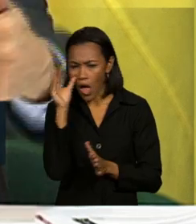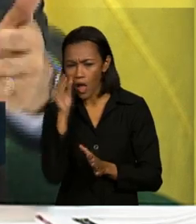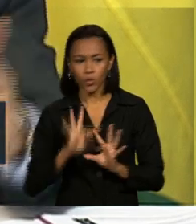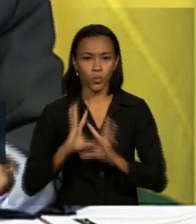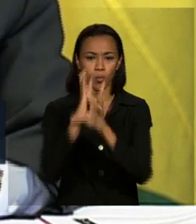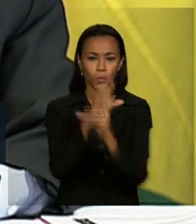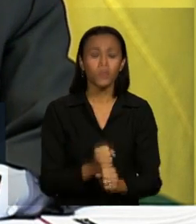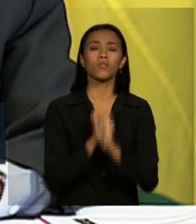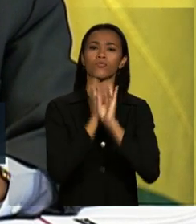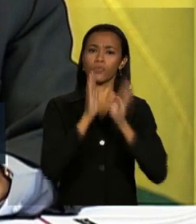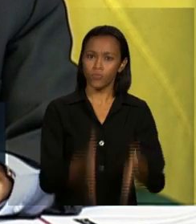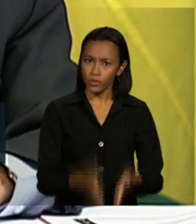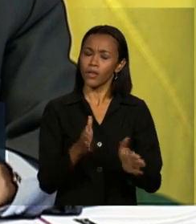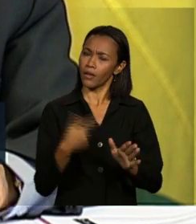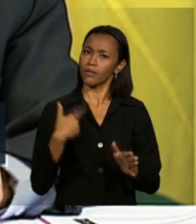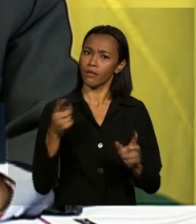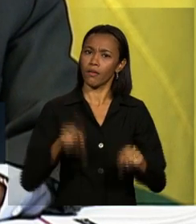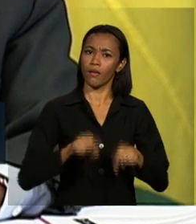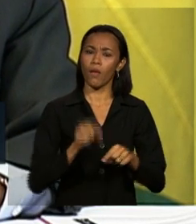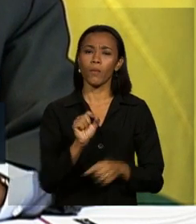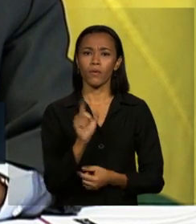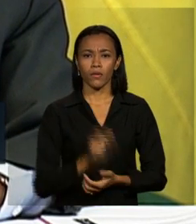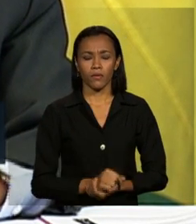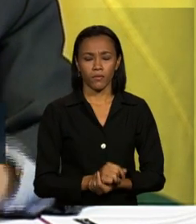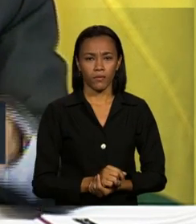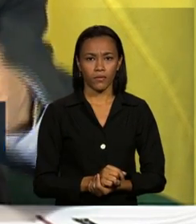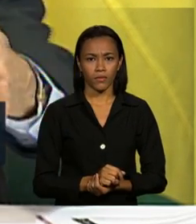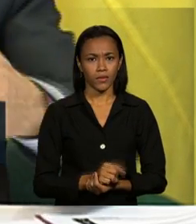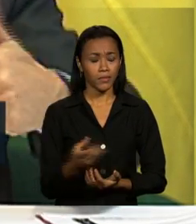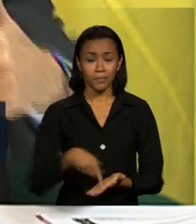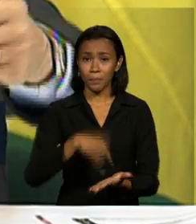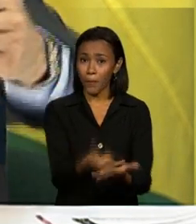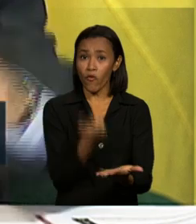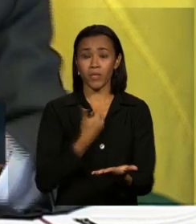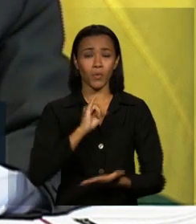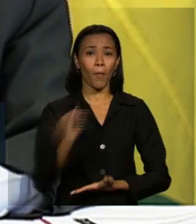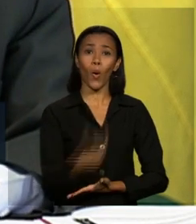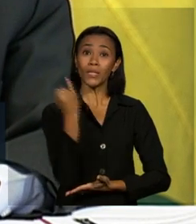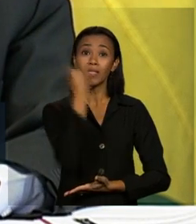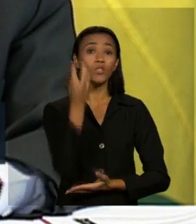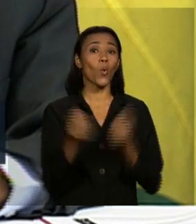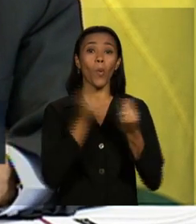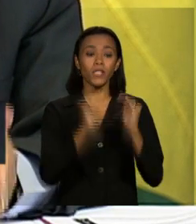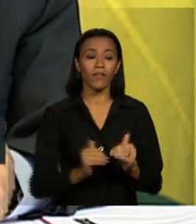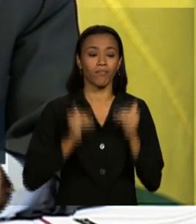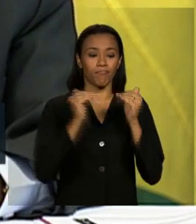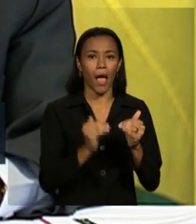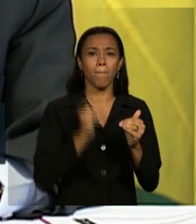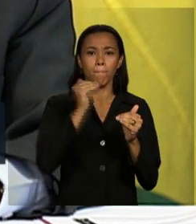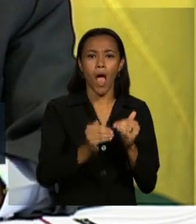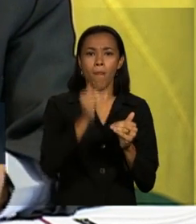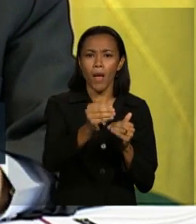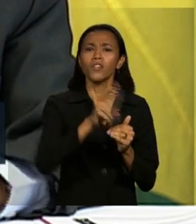que serão absolutamente eh preciosos para os Passos seguintes que vamos dar e vamos